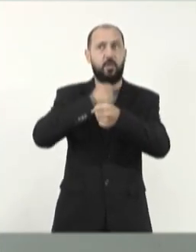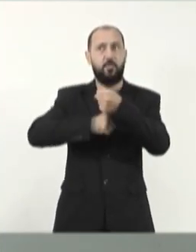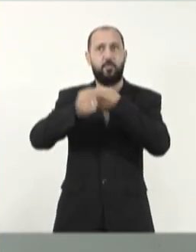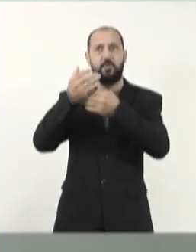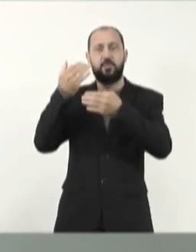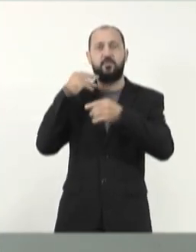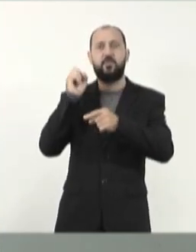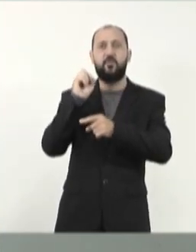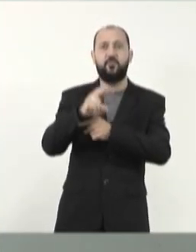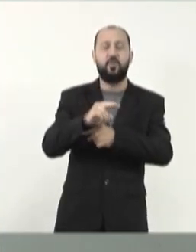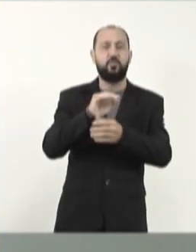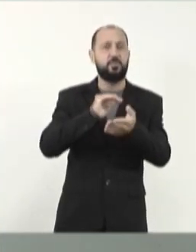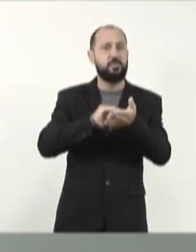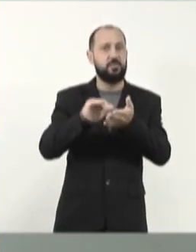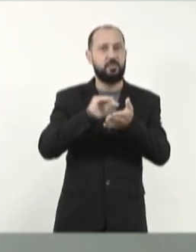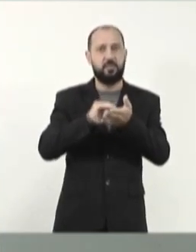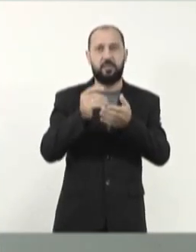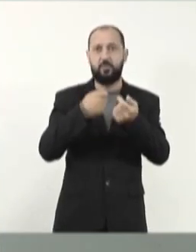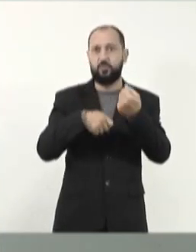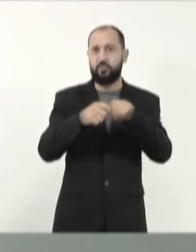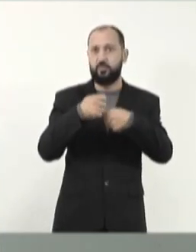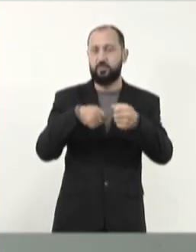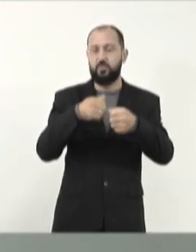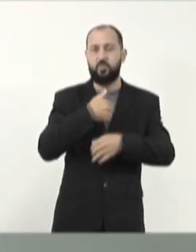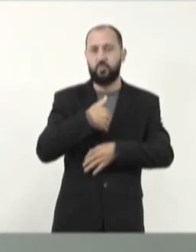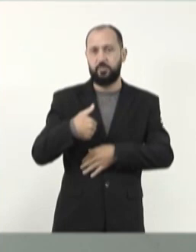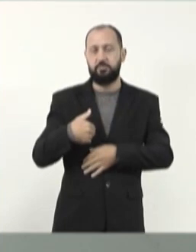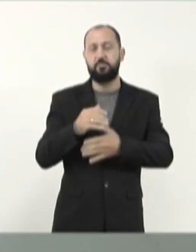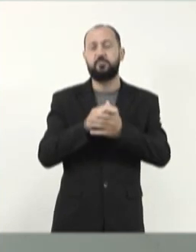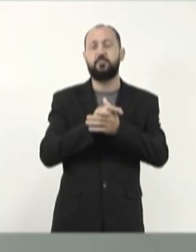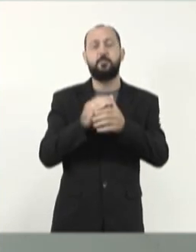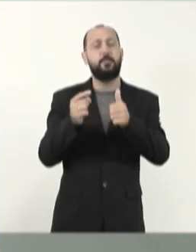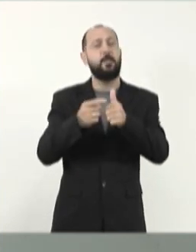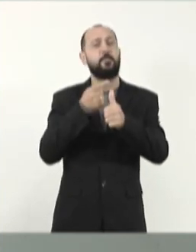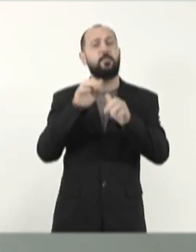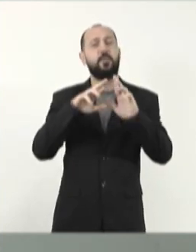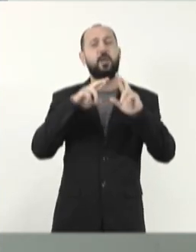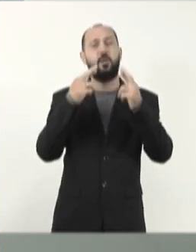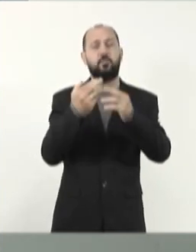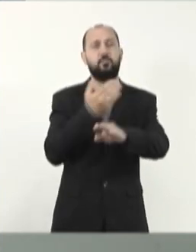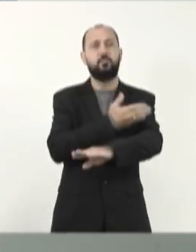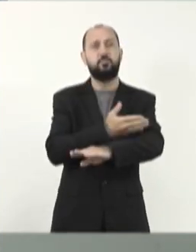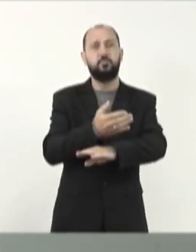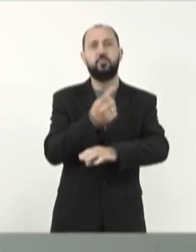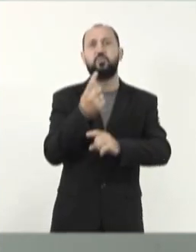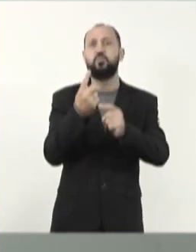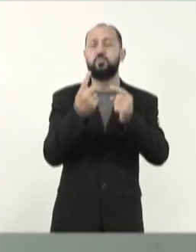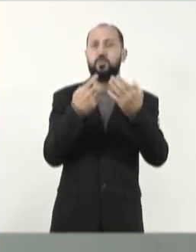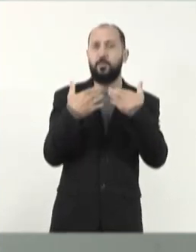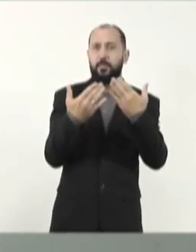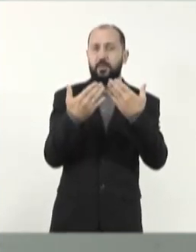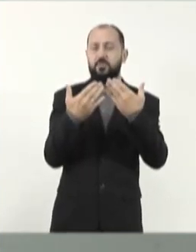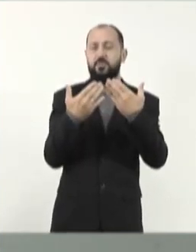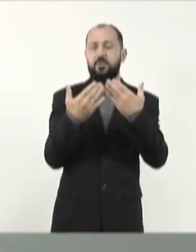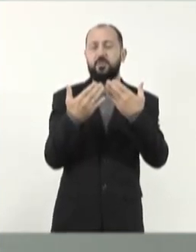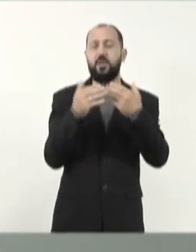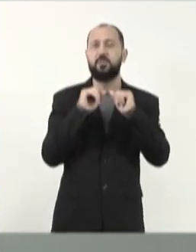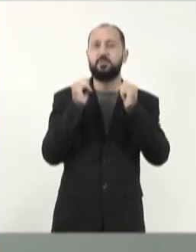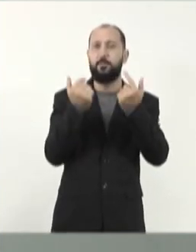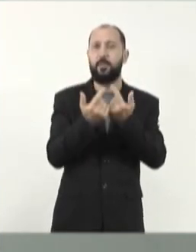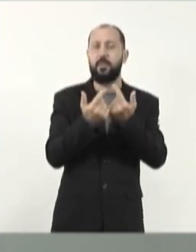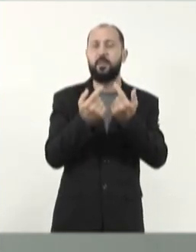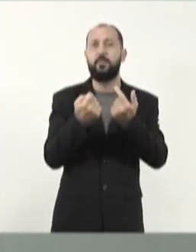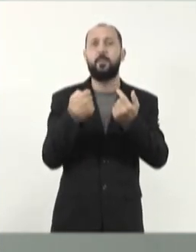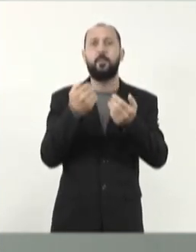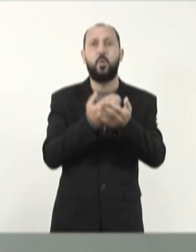exerceu o cargo como secretário de Estado no governo do Estado, logo na primeira sessão mesmo, ele falou que um dos debates que a Assembleia